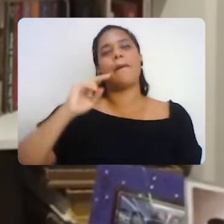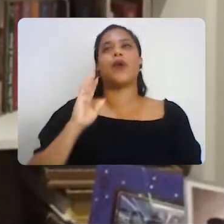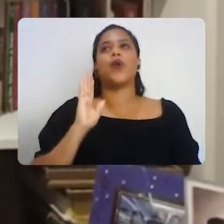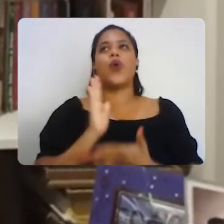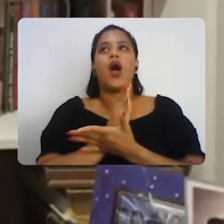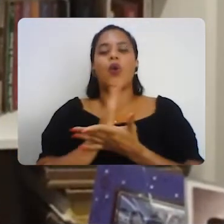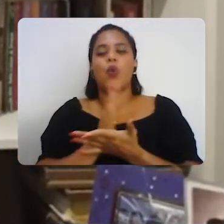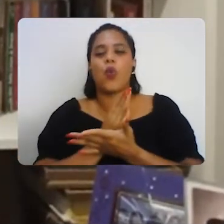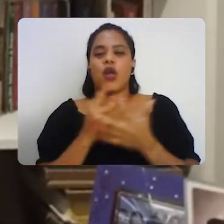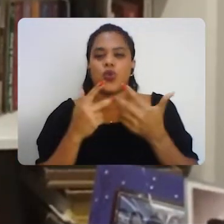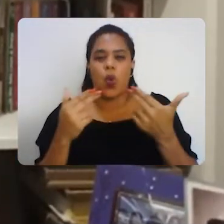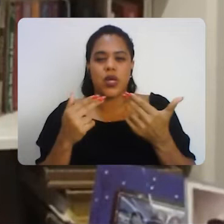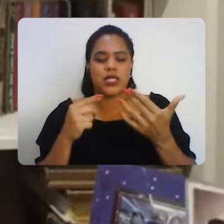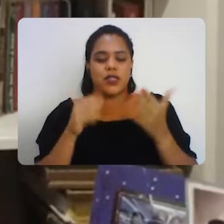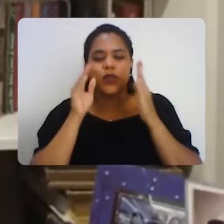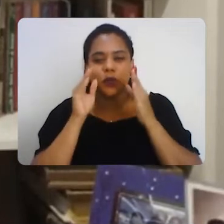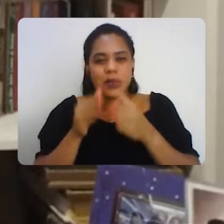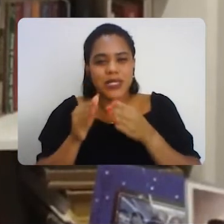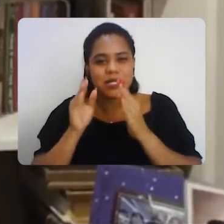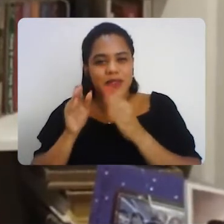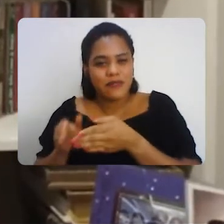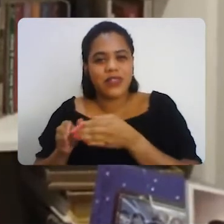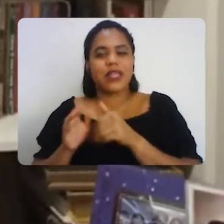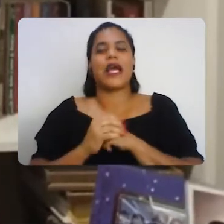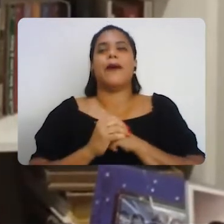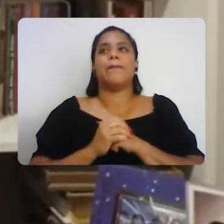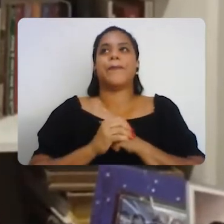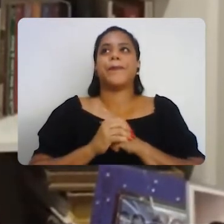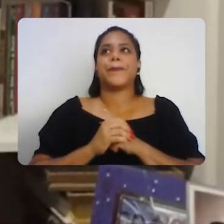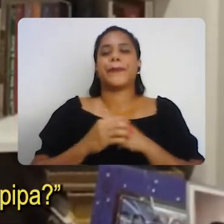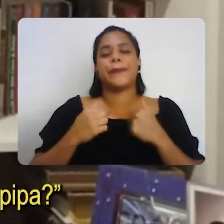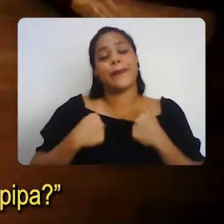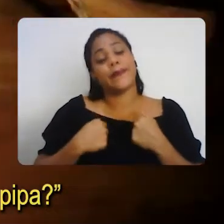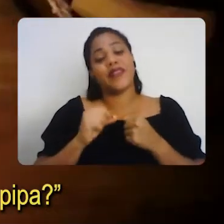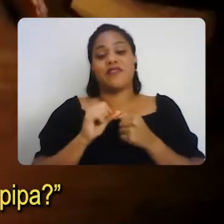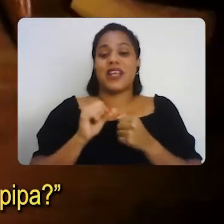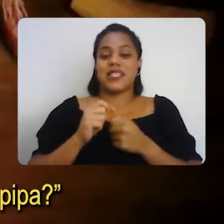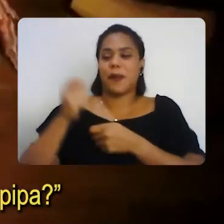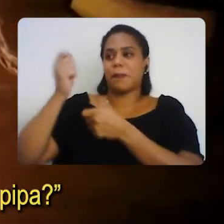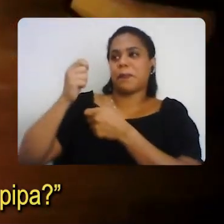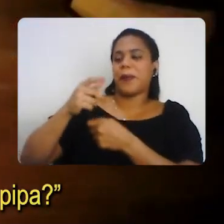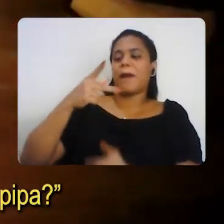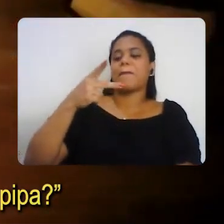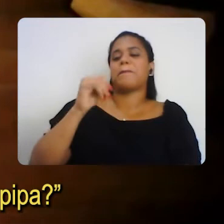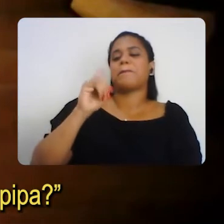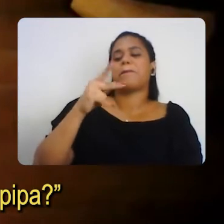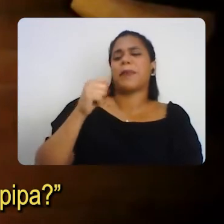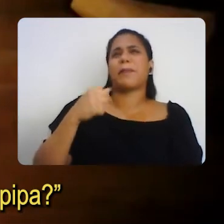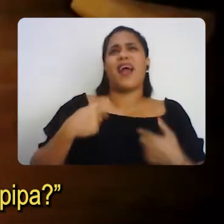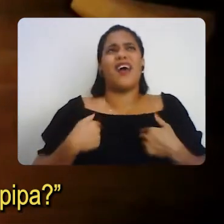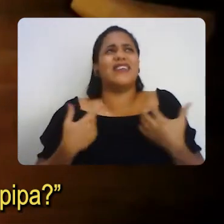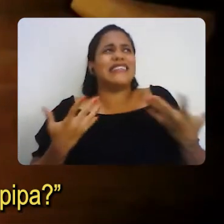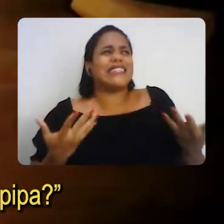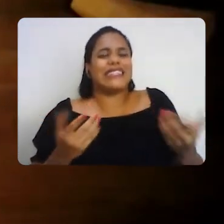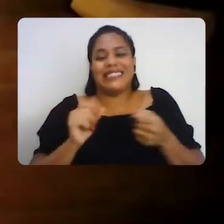de algumas coisas específicas do espetáculo que eu tive que fazer uma pipa e eu falei, eita, e agora